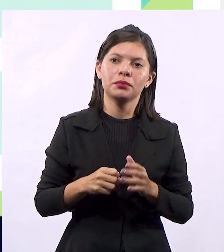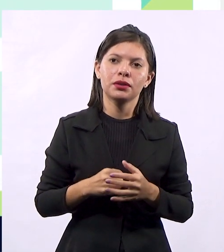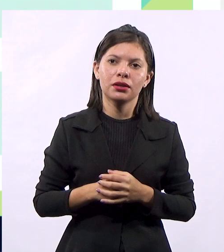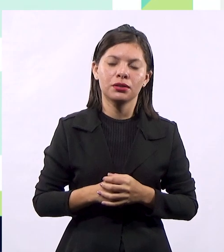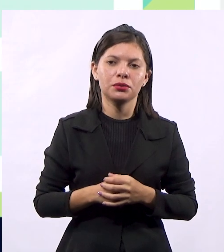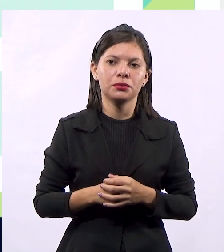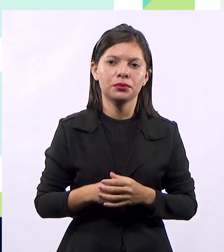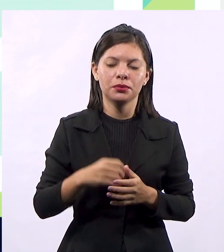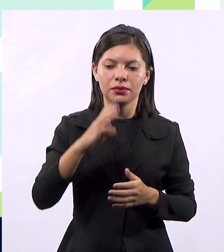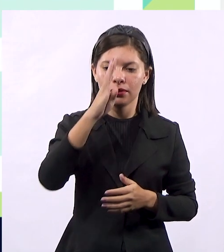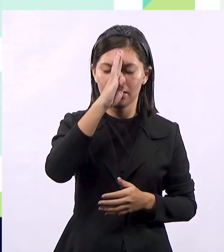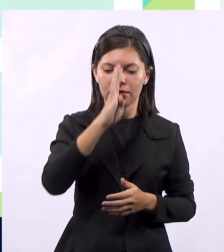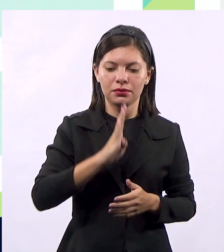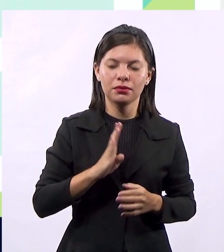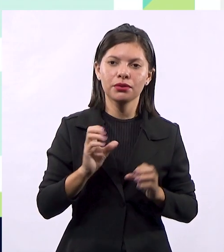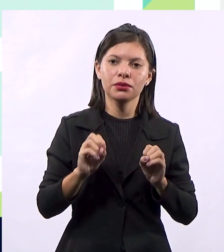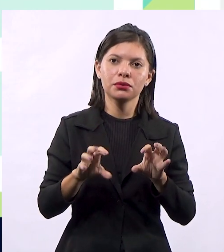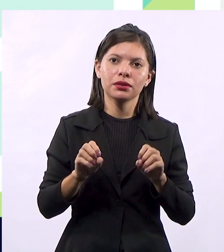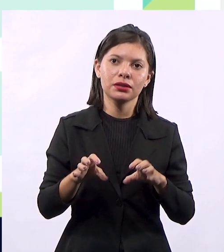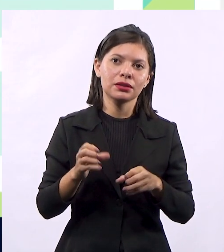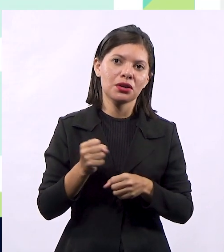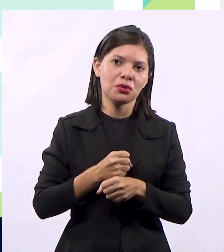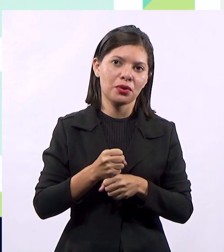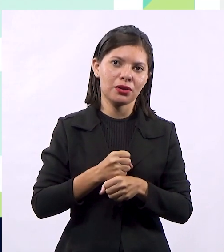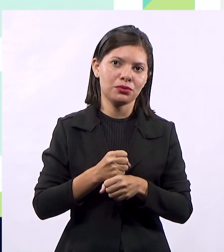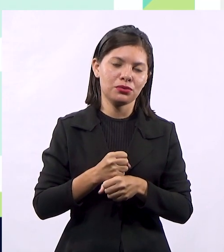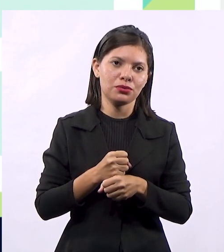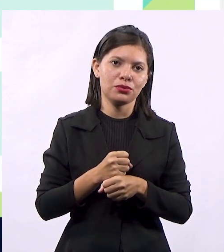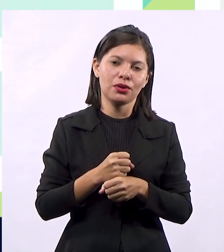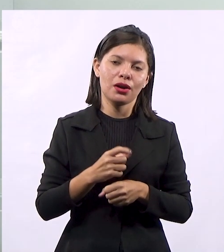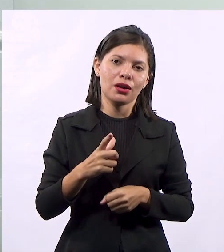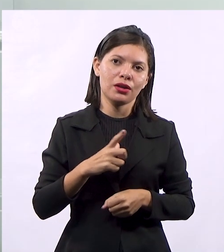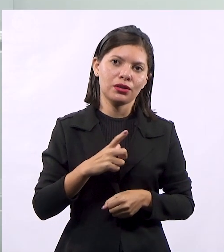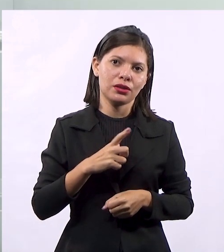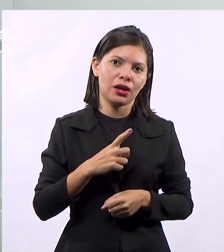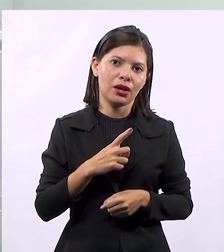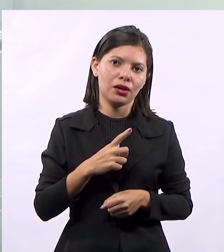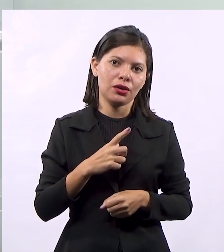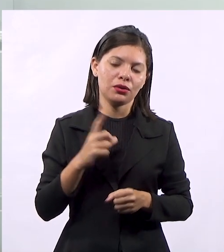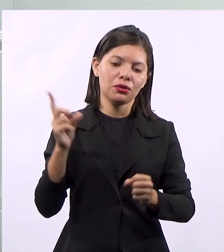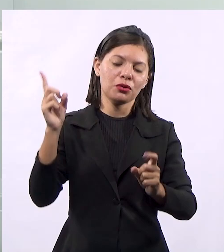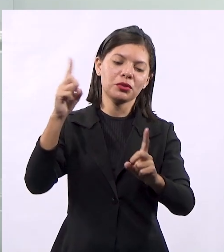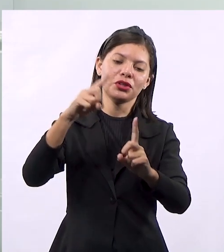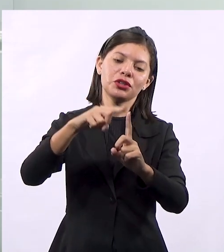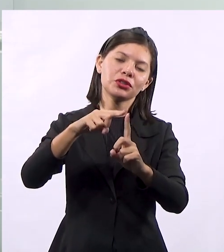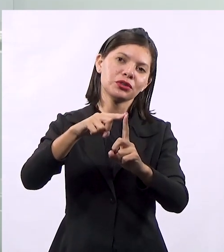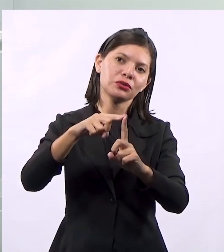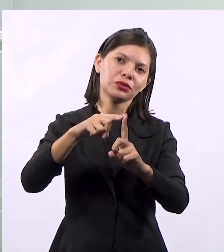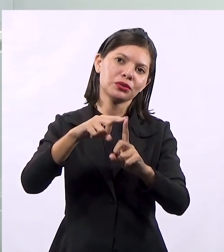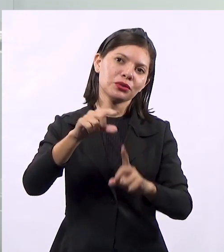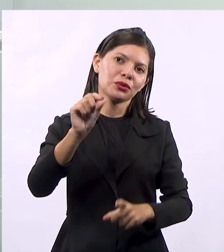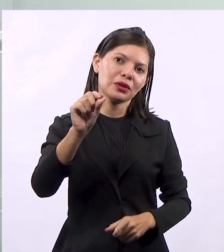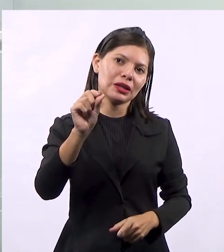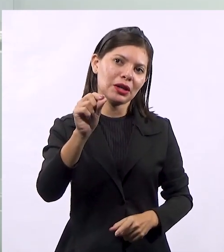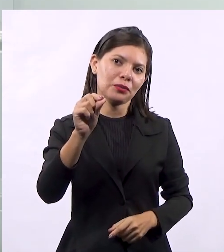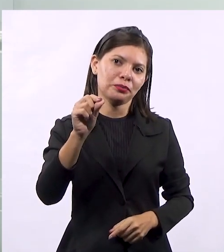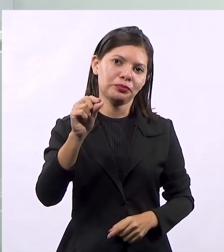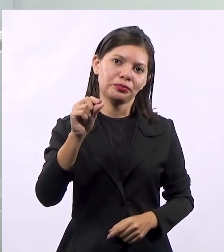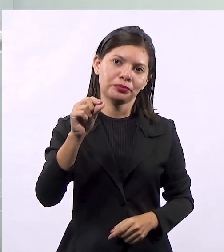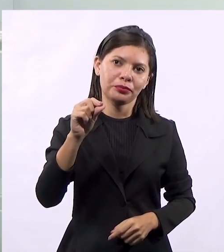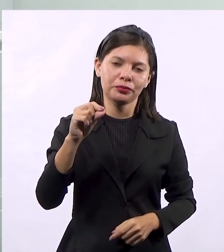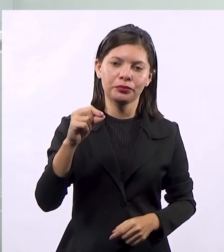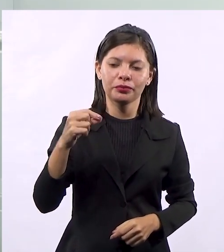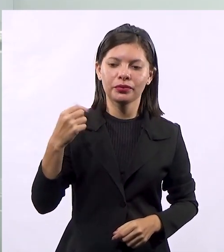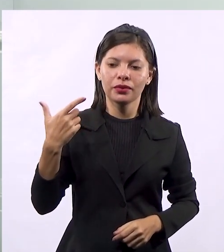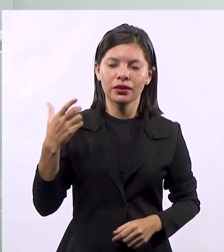de Educação que está vigindo é de 2014 a 2024 e ele tem 20 metas. 20 metas